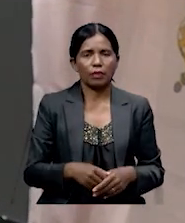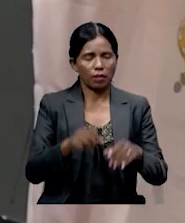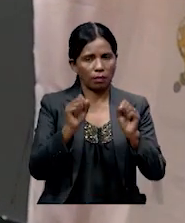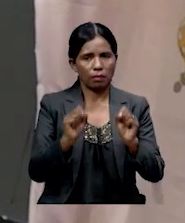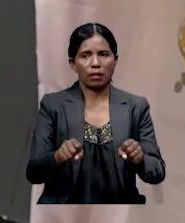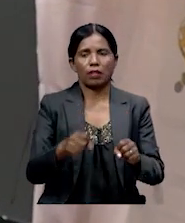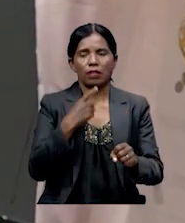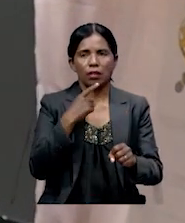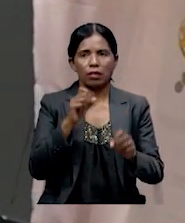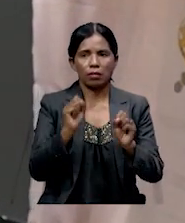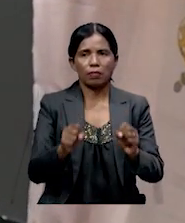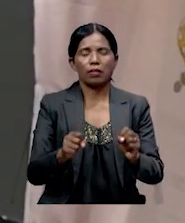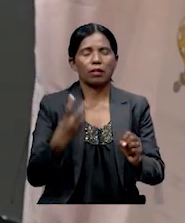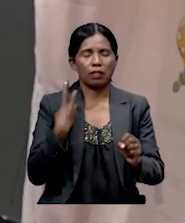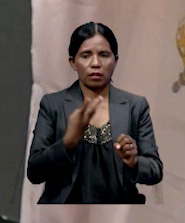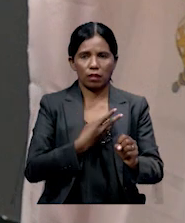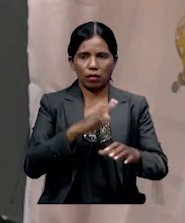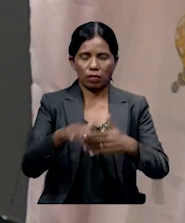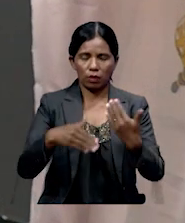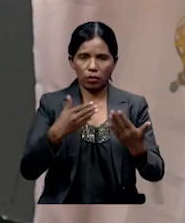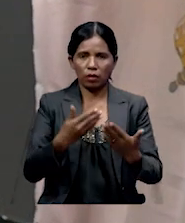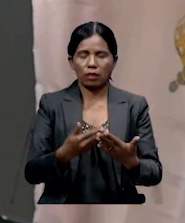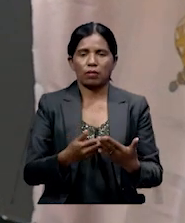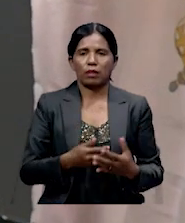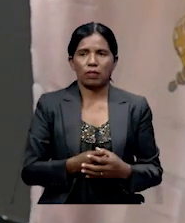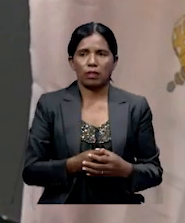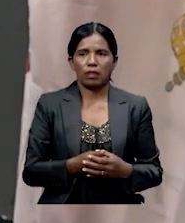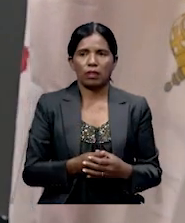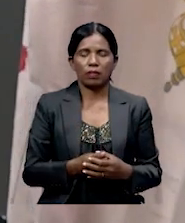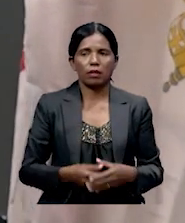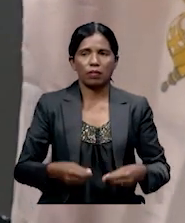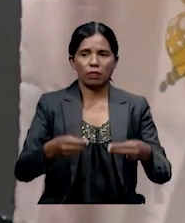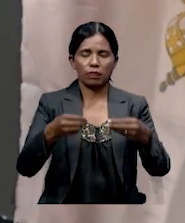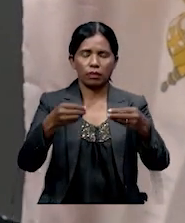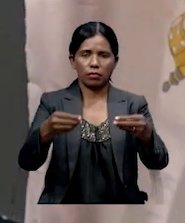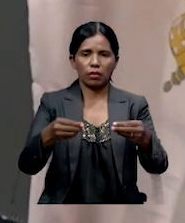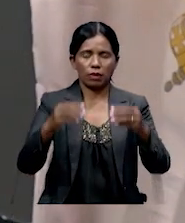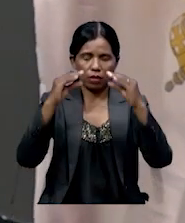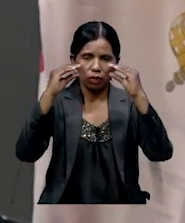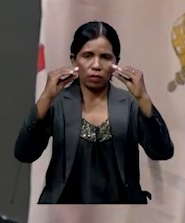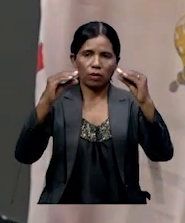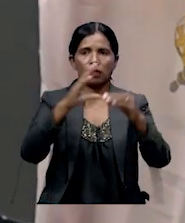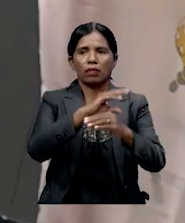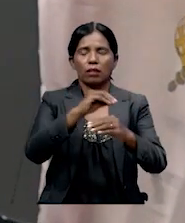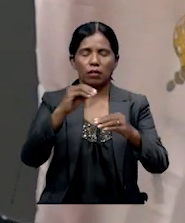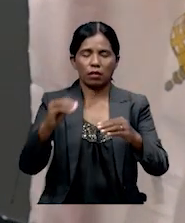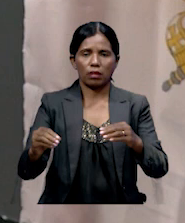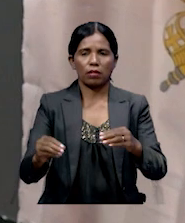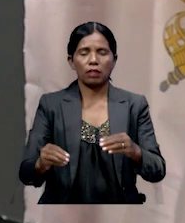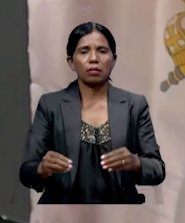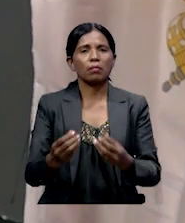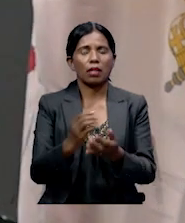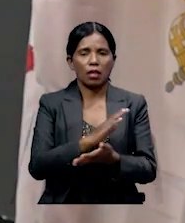ver como o caminho de tal diálogo tinha já um percurso bastante